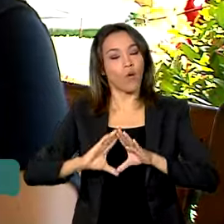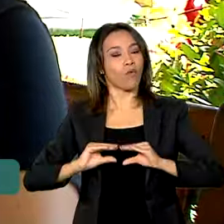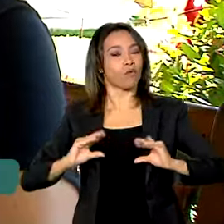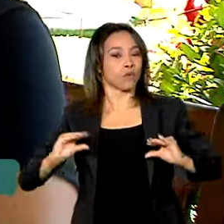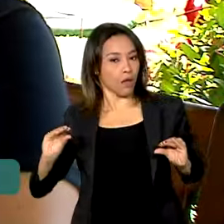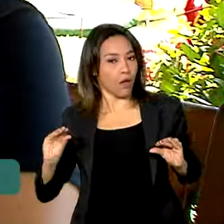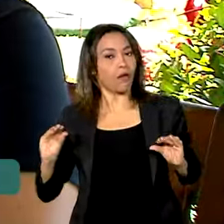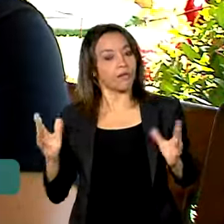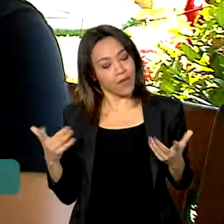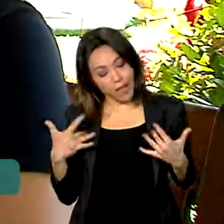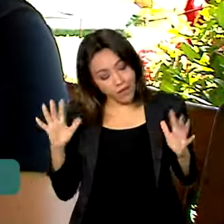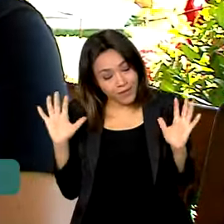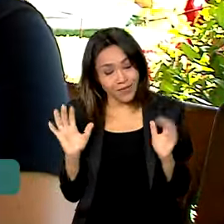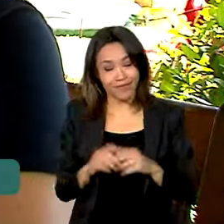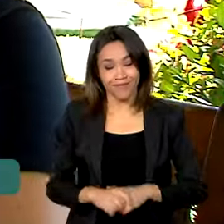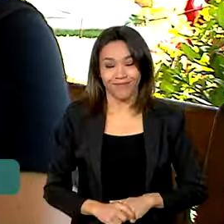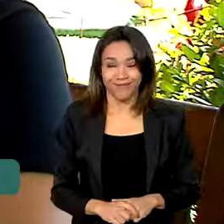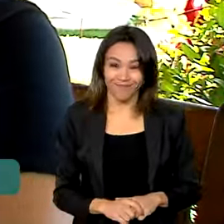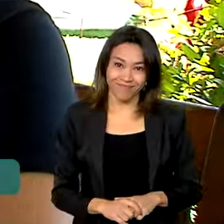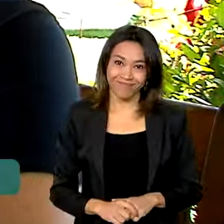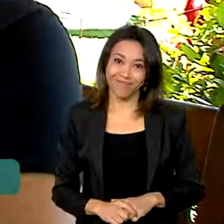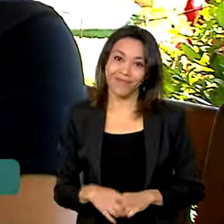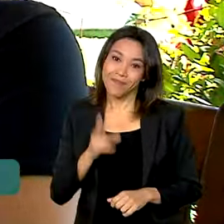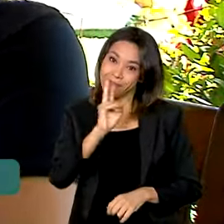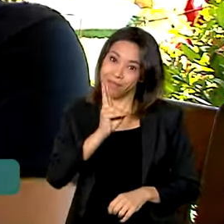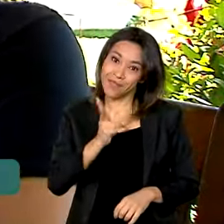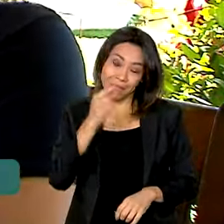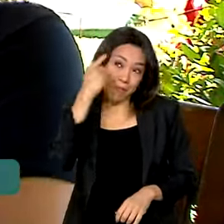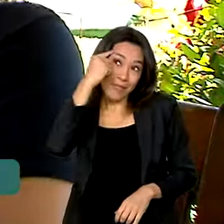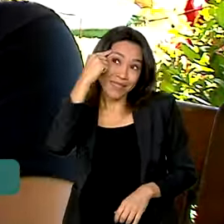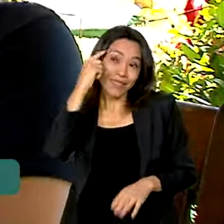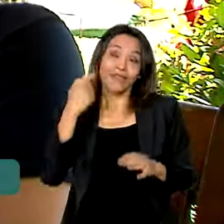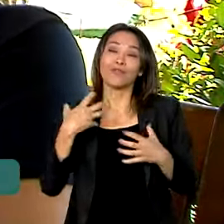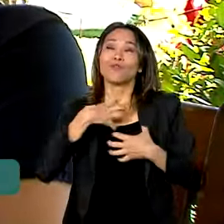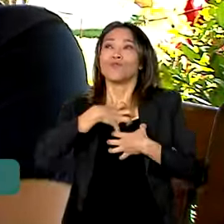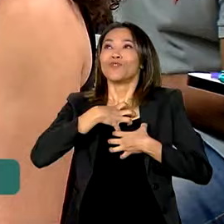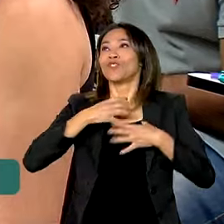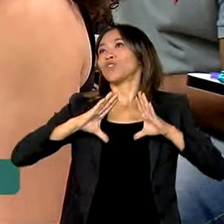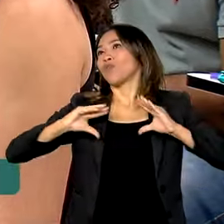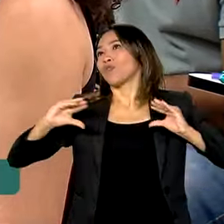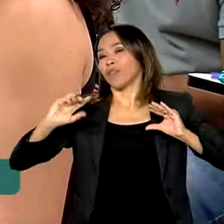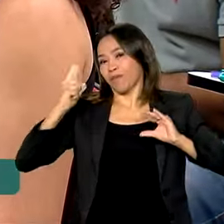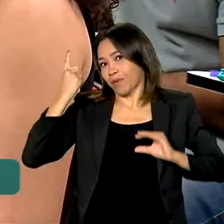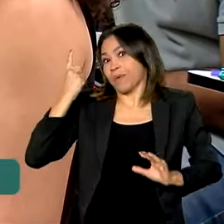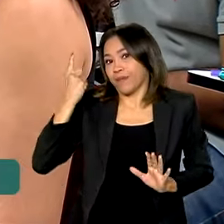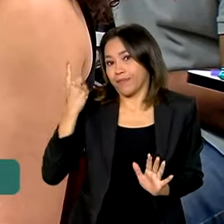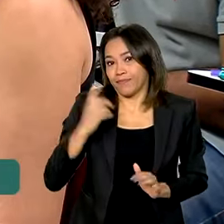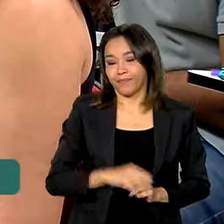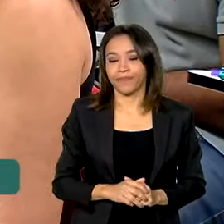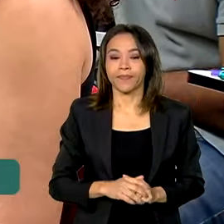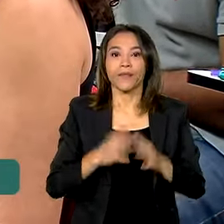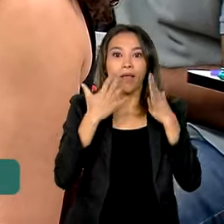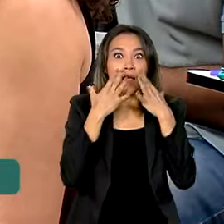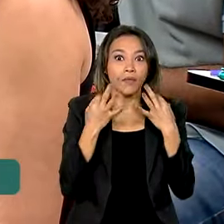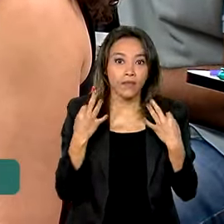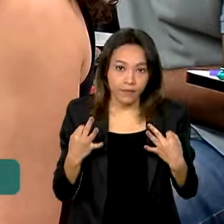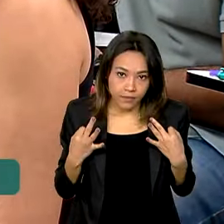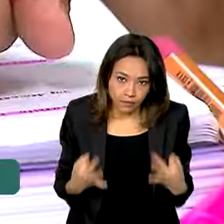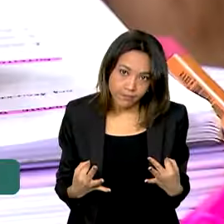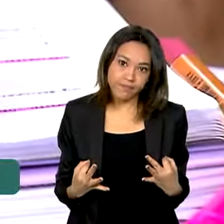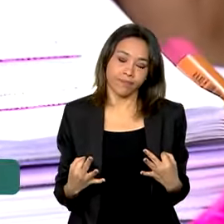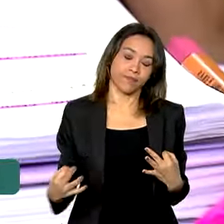e acho que é isso pensando sempre no conforto em primeiro lugar agora atenção o